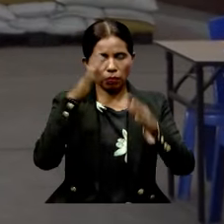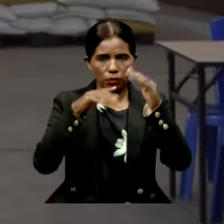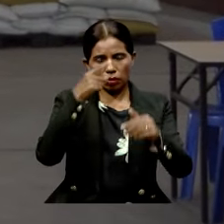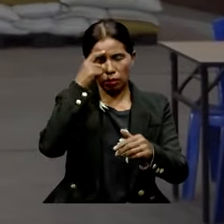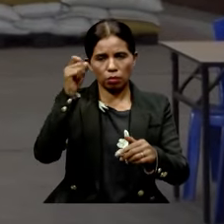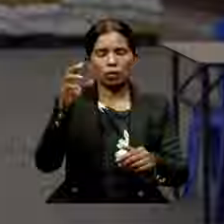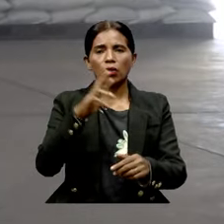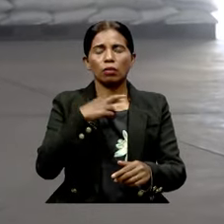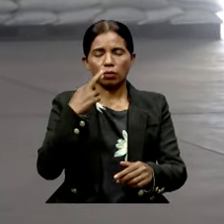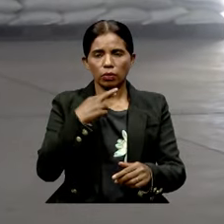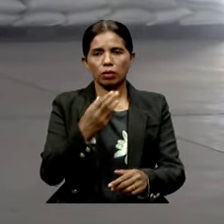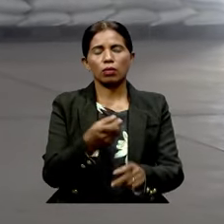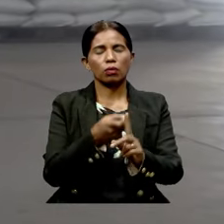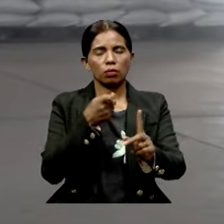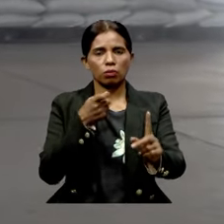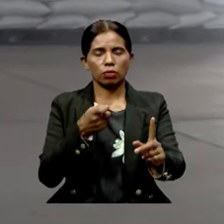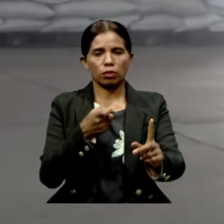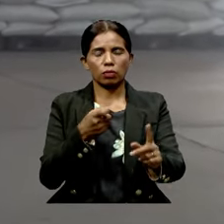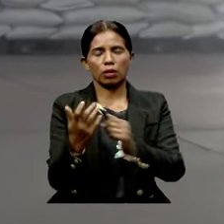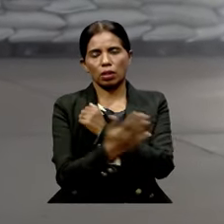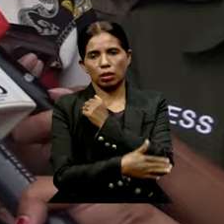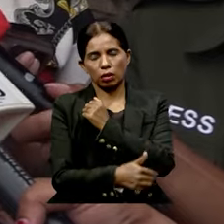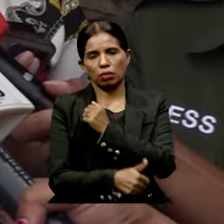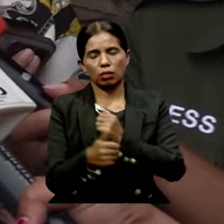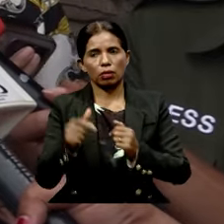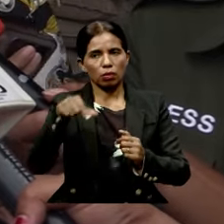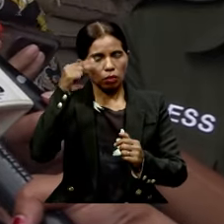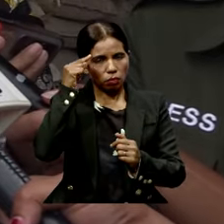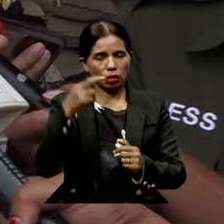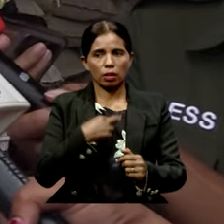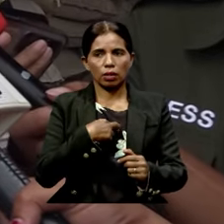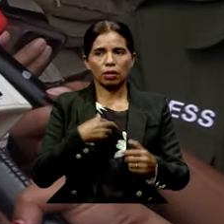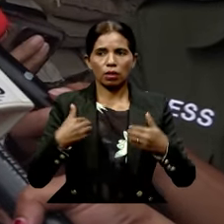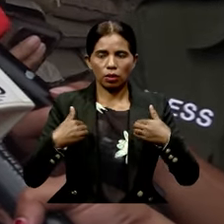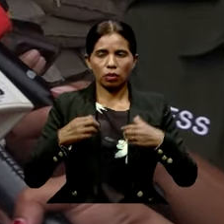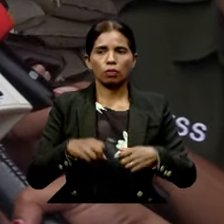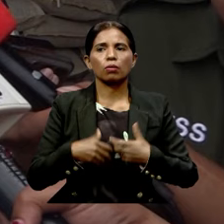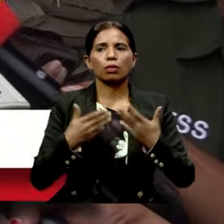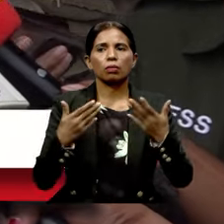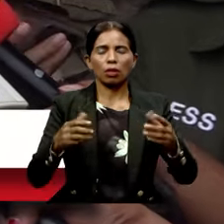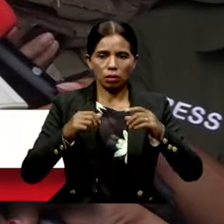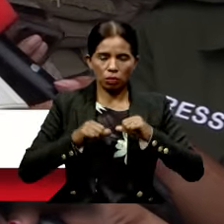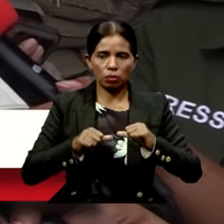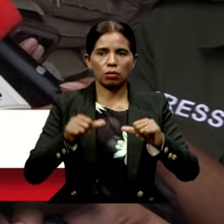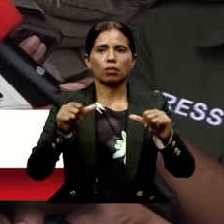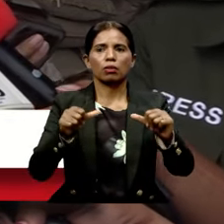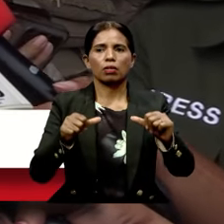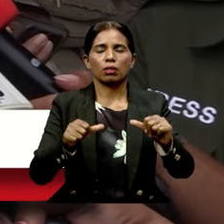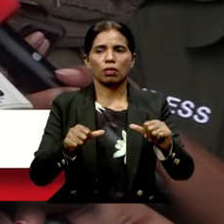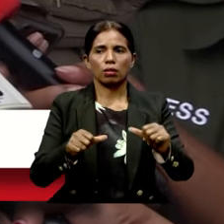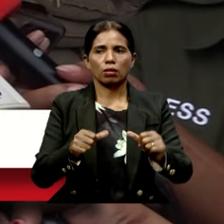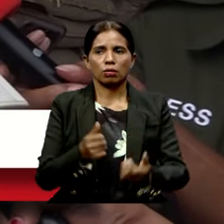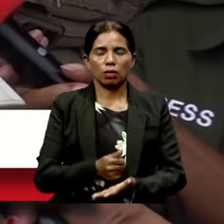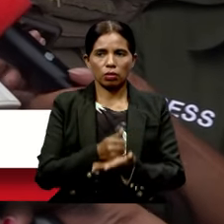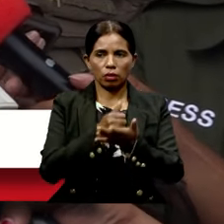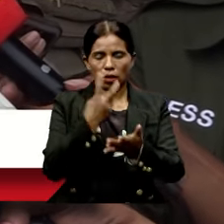foi em fós, sai, né? Mas queda suci na sua origem. O governo rasga o comitimento para o ensá, a tu continua, observa o